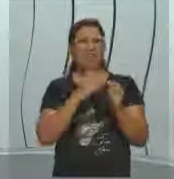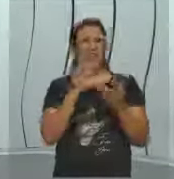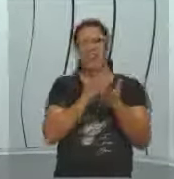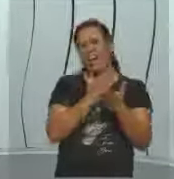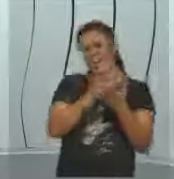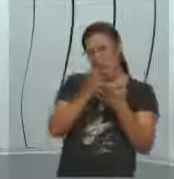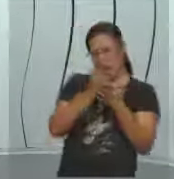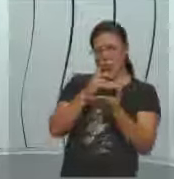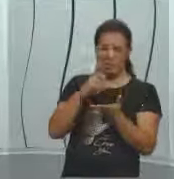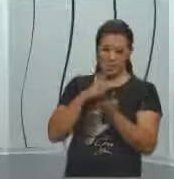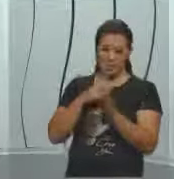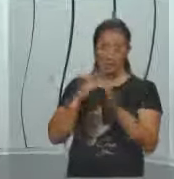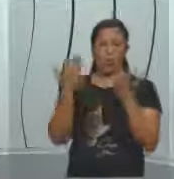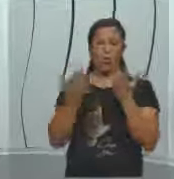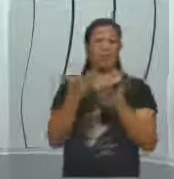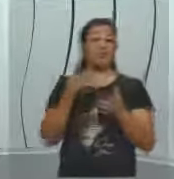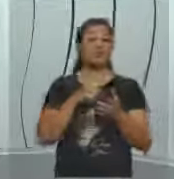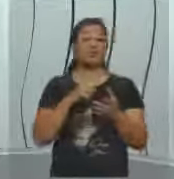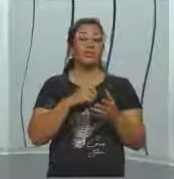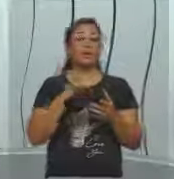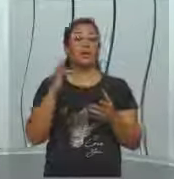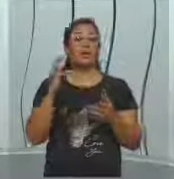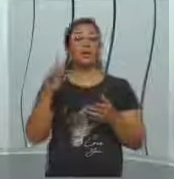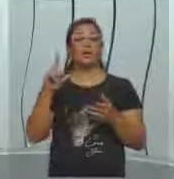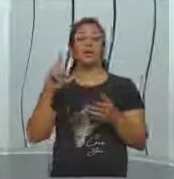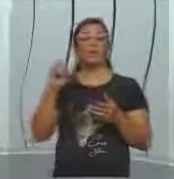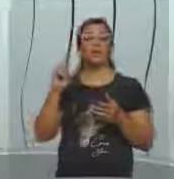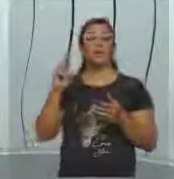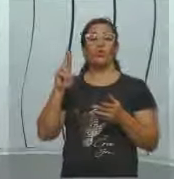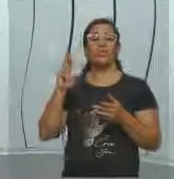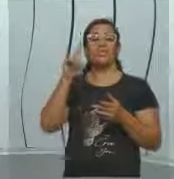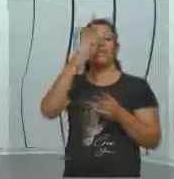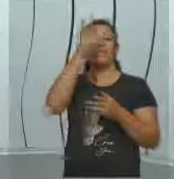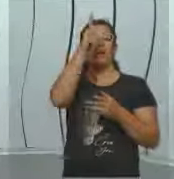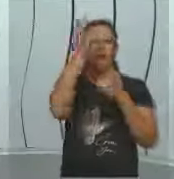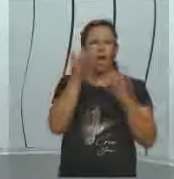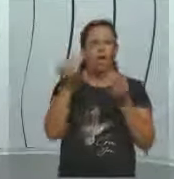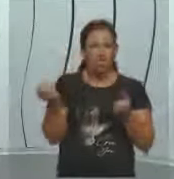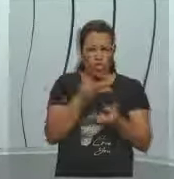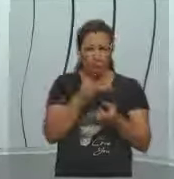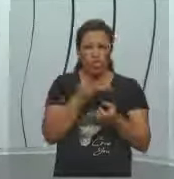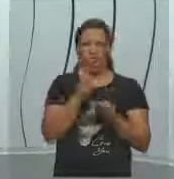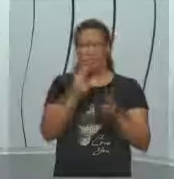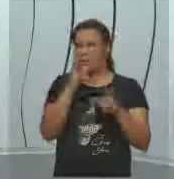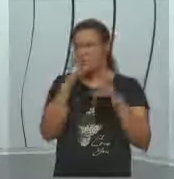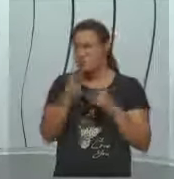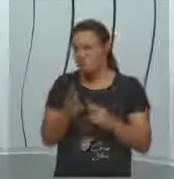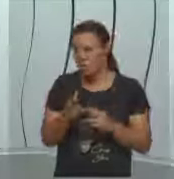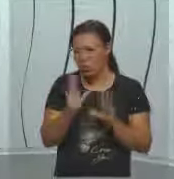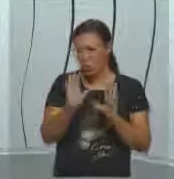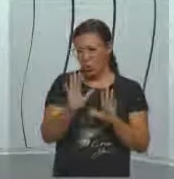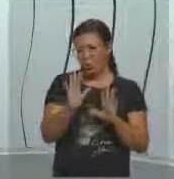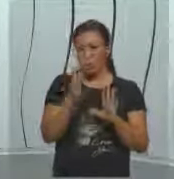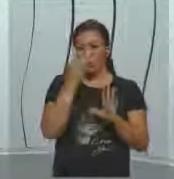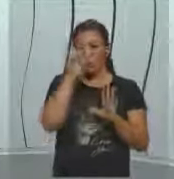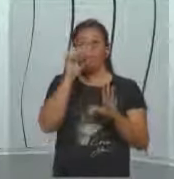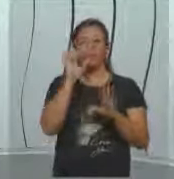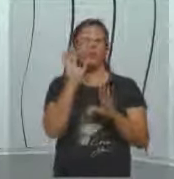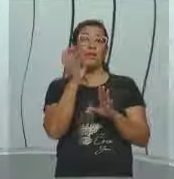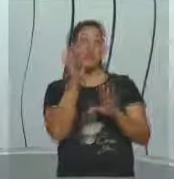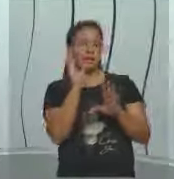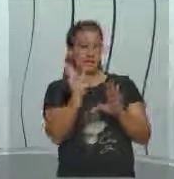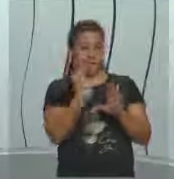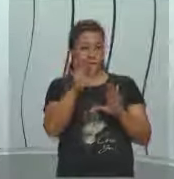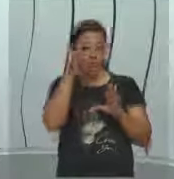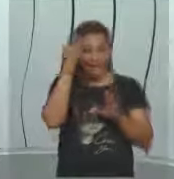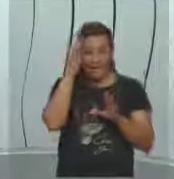ainda encontra. Hoje você tem a lâmpada fluorescente, lâmpada de LED, mas a ideia é a mesma, tá, gente? A ideia aqui não é falar de lâmpada de filamento, é a